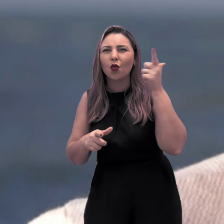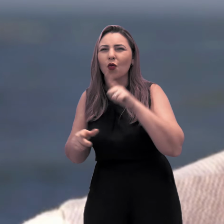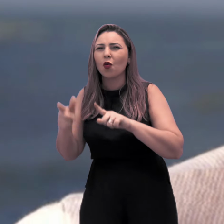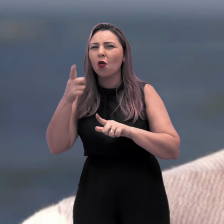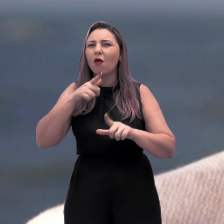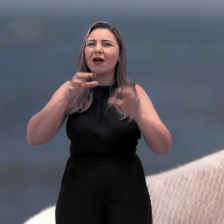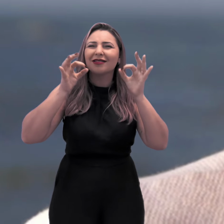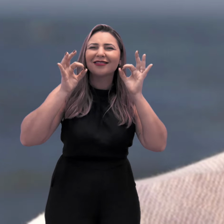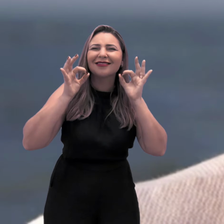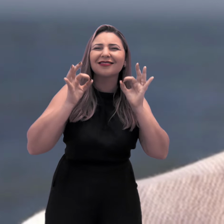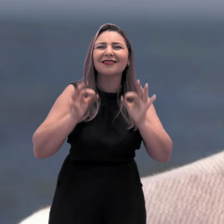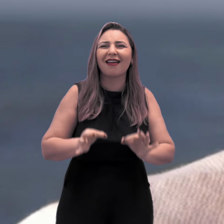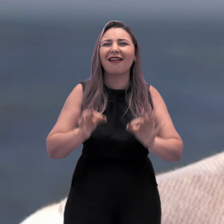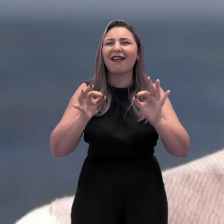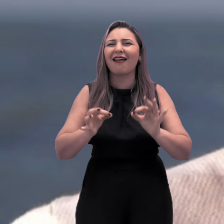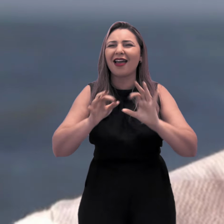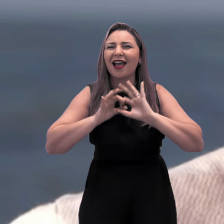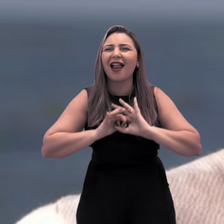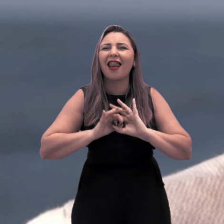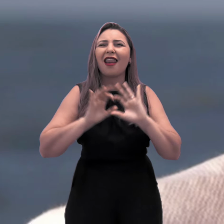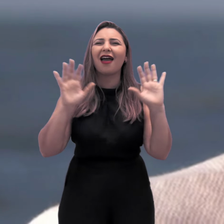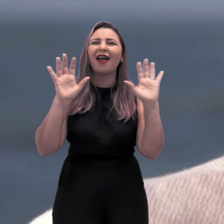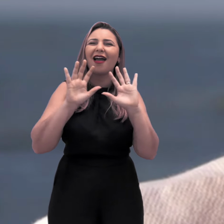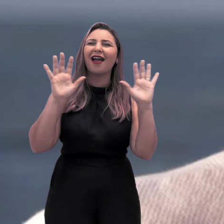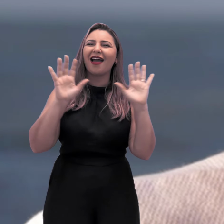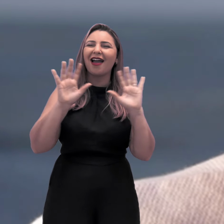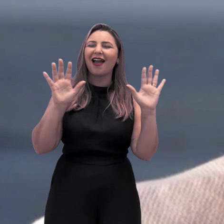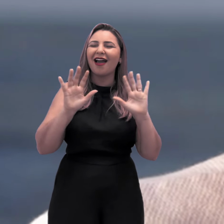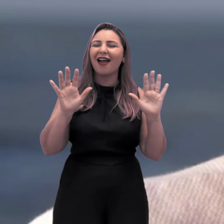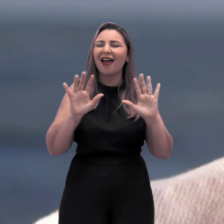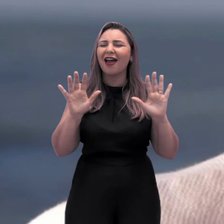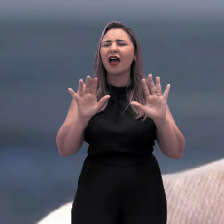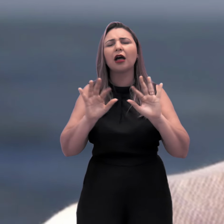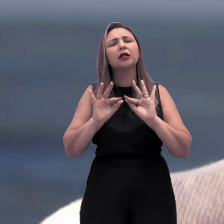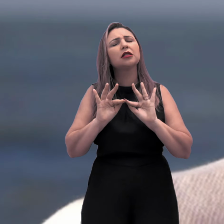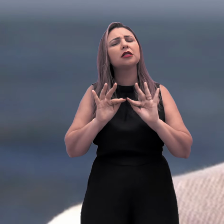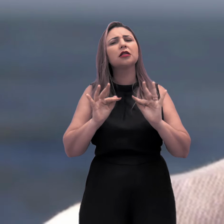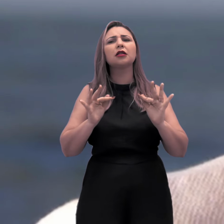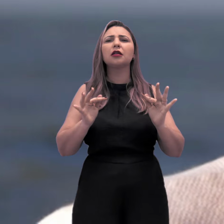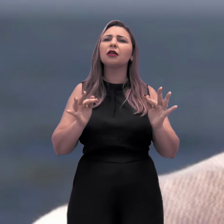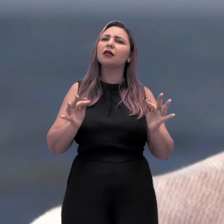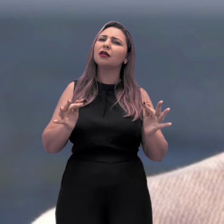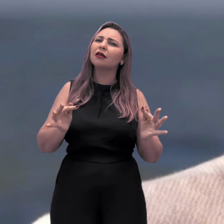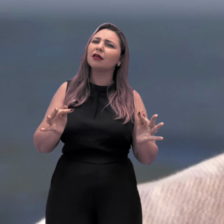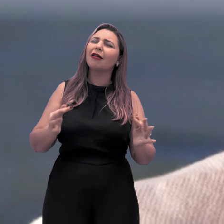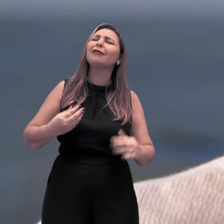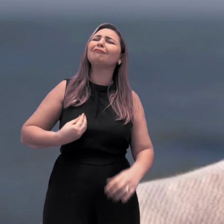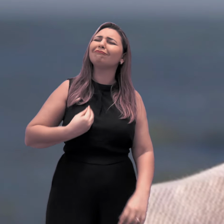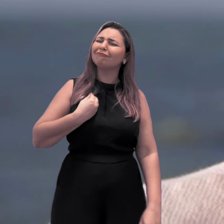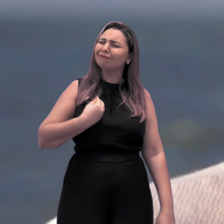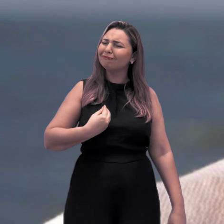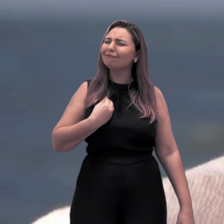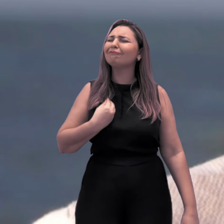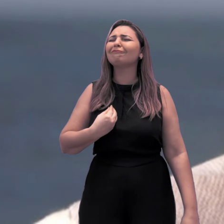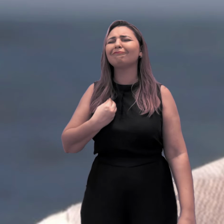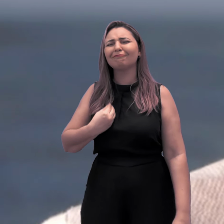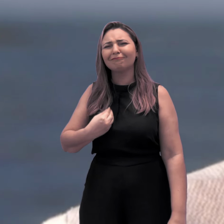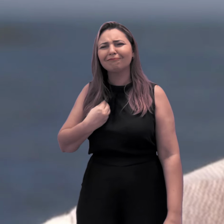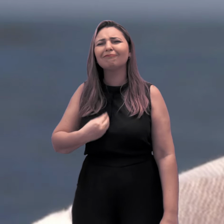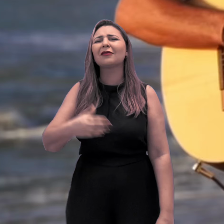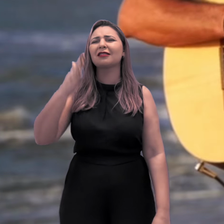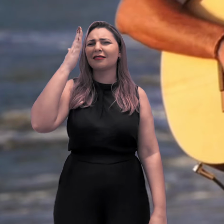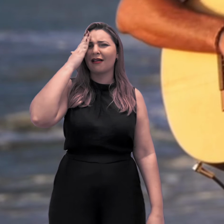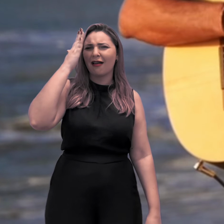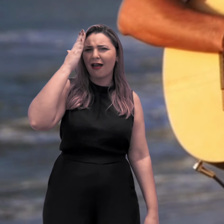Partiu com a certeza de ser livre, de ser simples, de ser